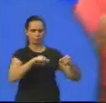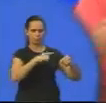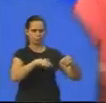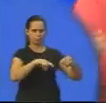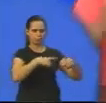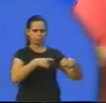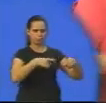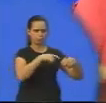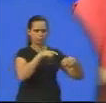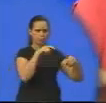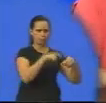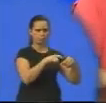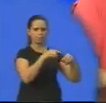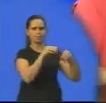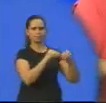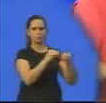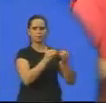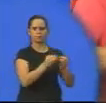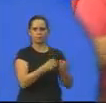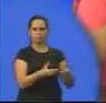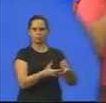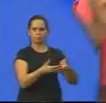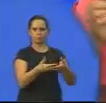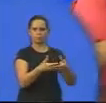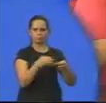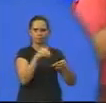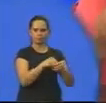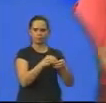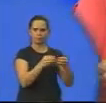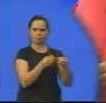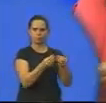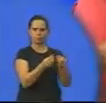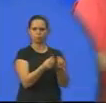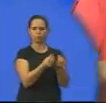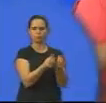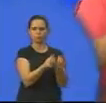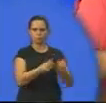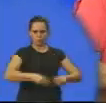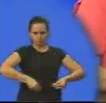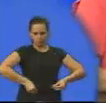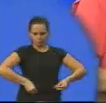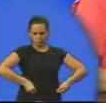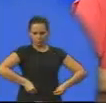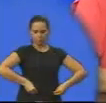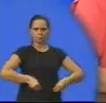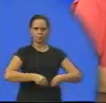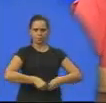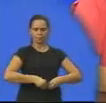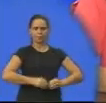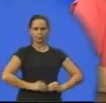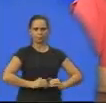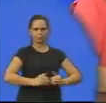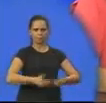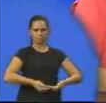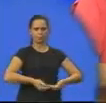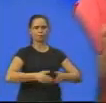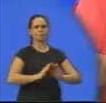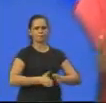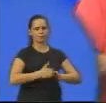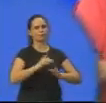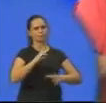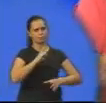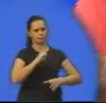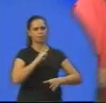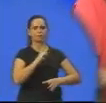do óvulo pelo espermatozoide nas trompas uterinas ou trompa de Falópio, como antigamente era chamado,